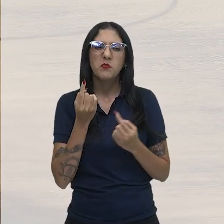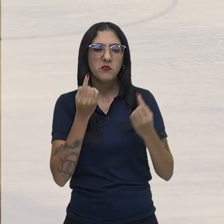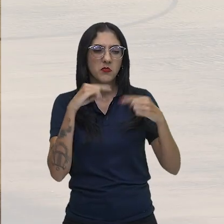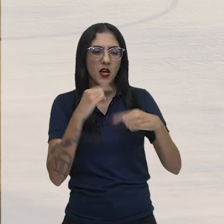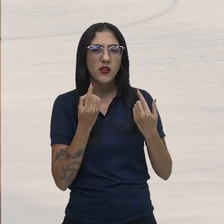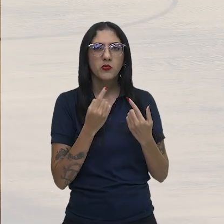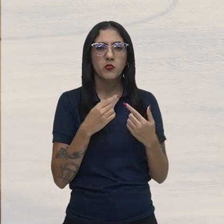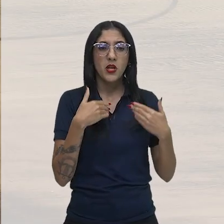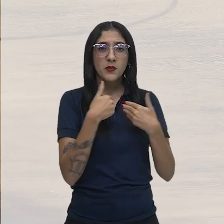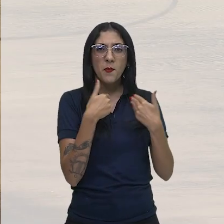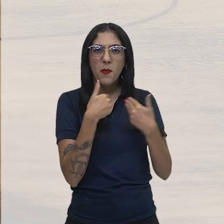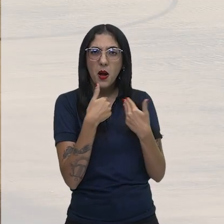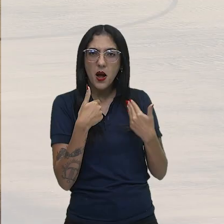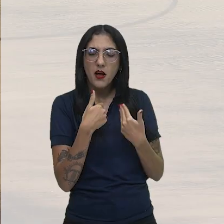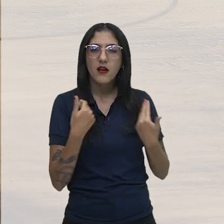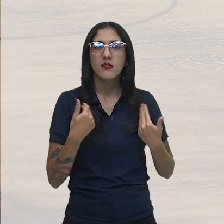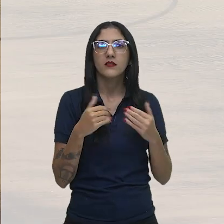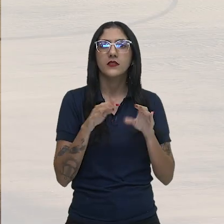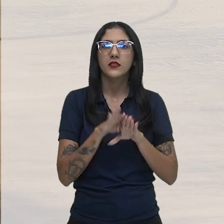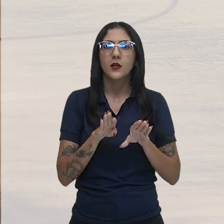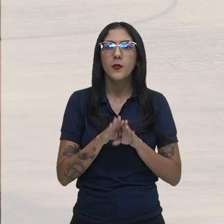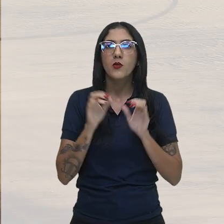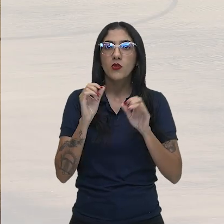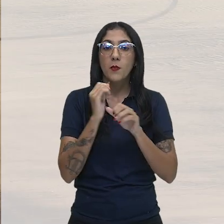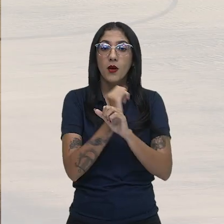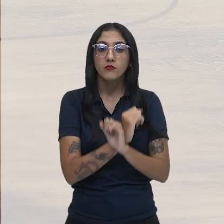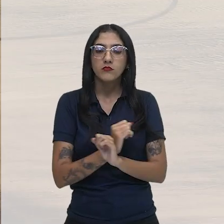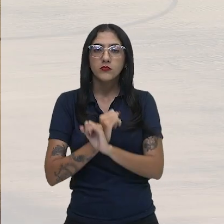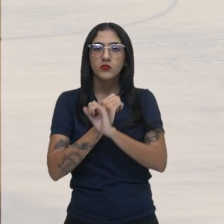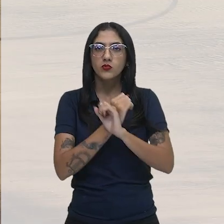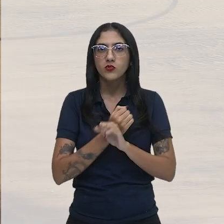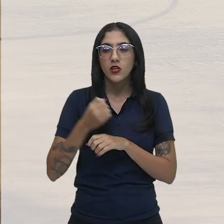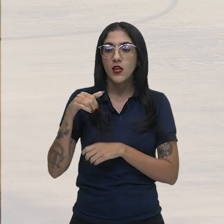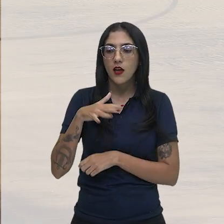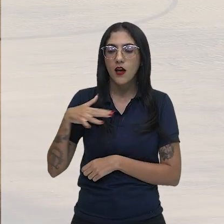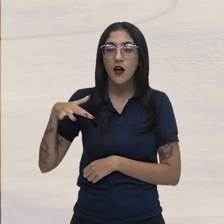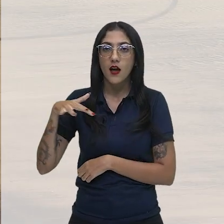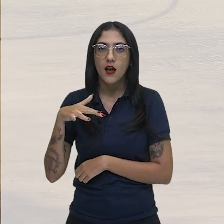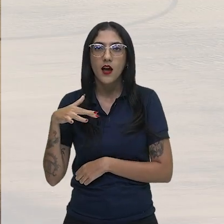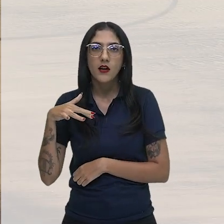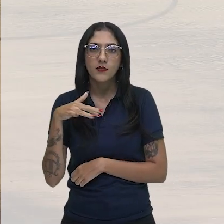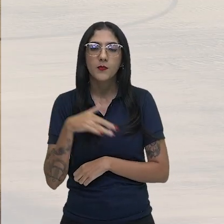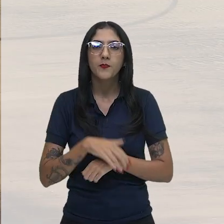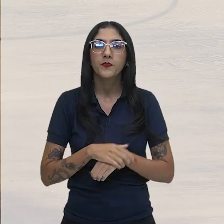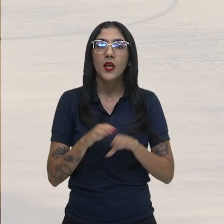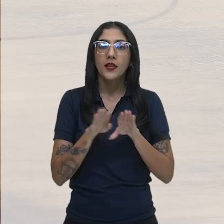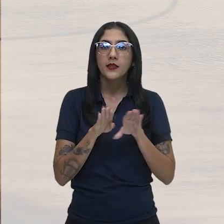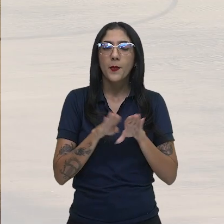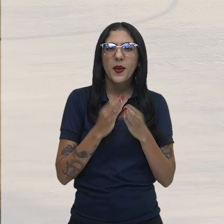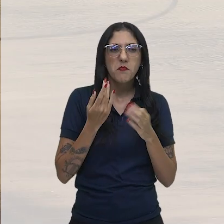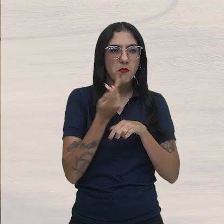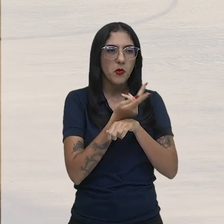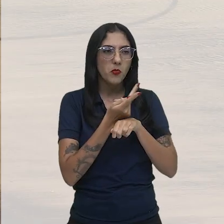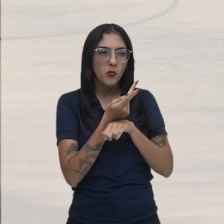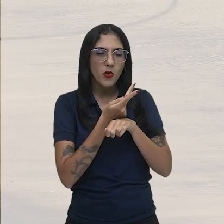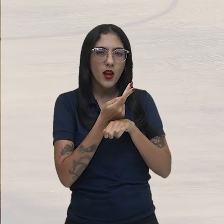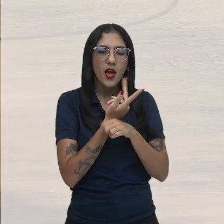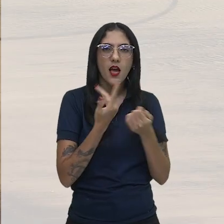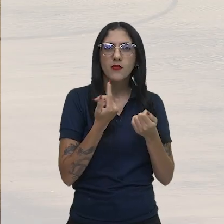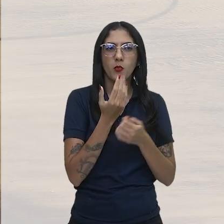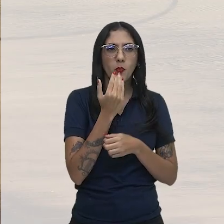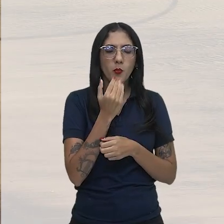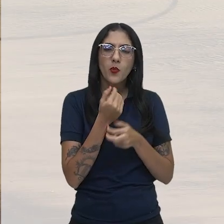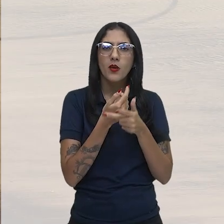contra os animais ferozes, lutavam para quê? Para defender ali o seu território, lutavam na hora de caçar, na hora de